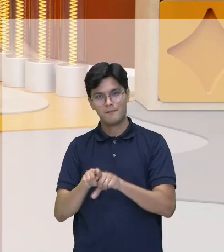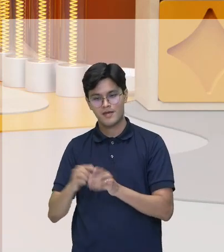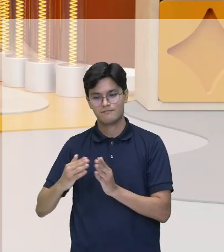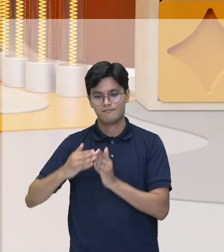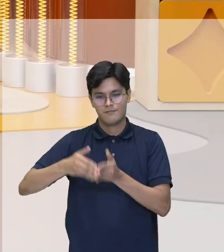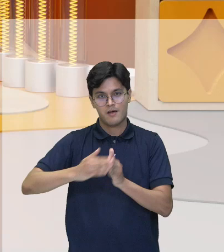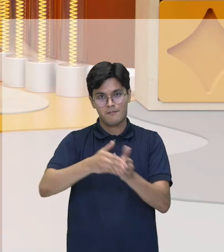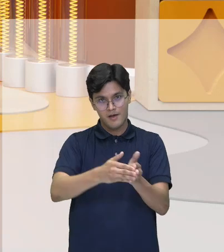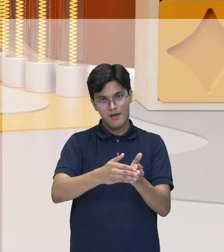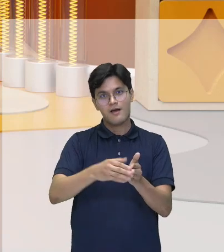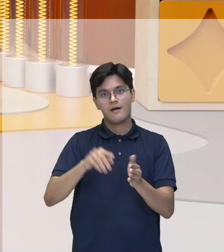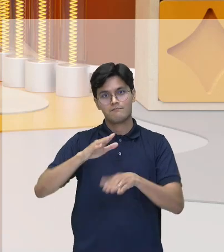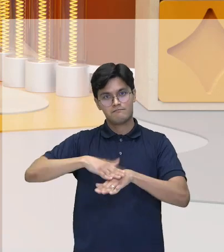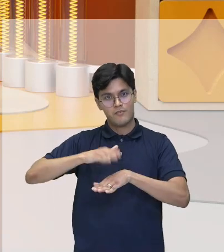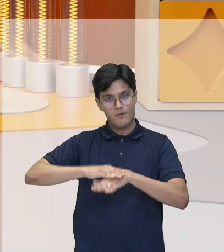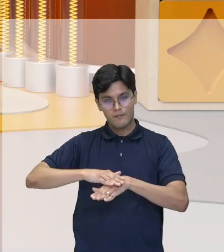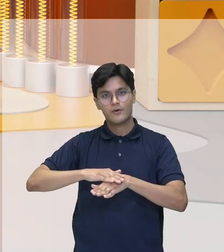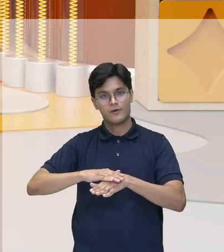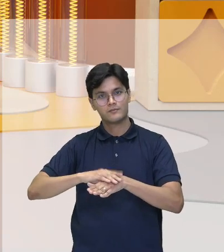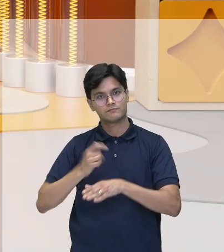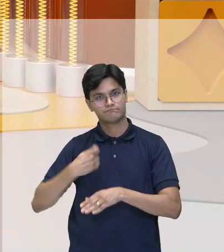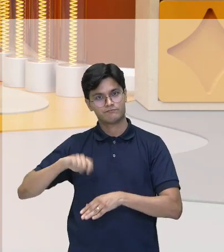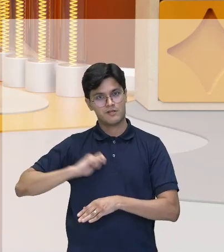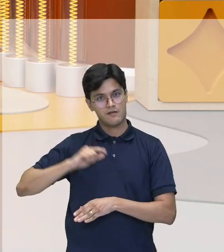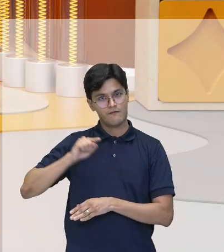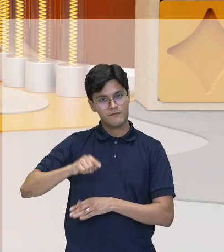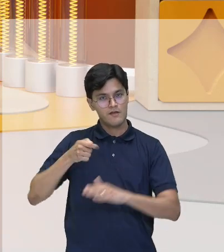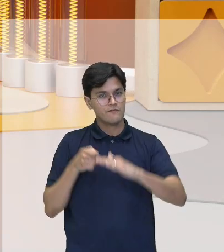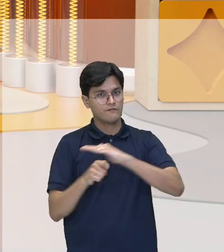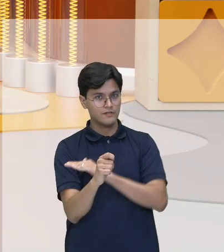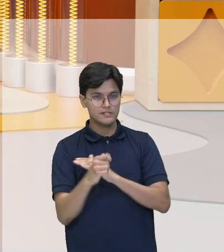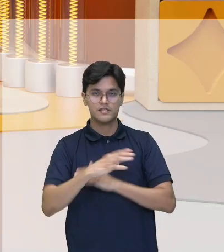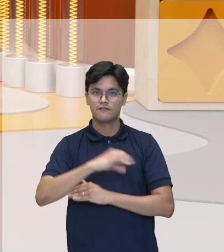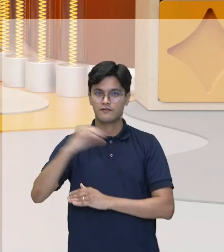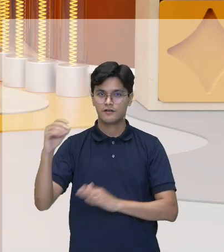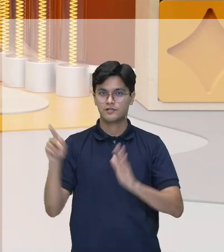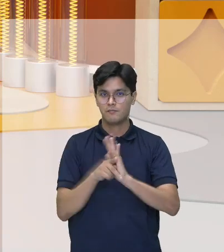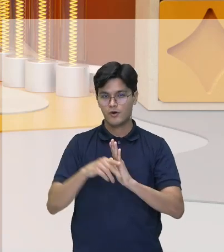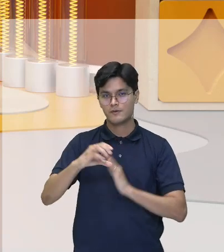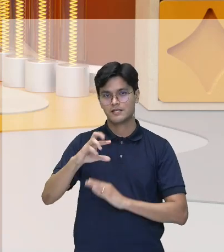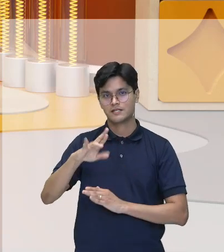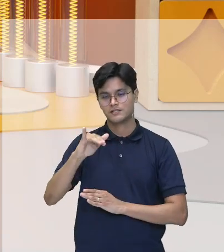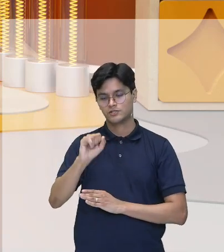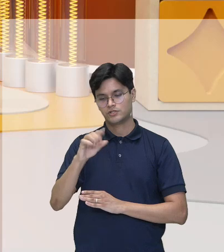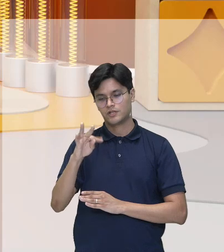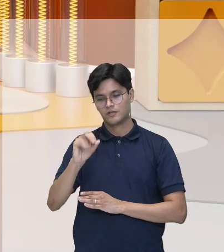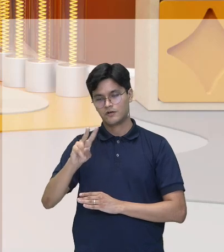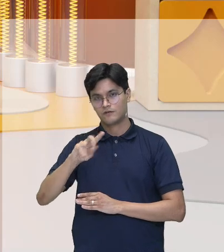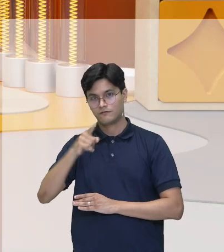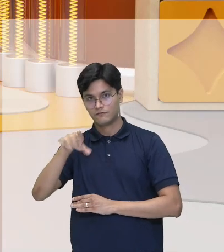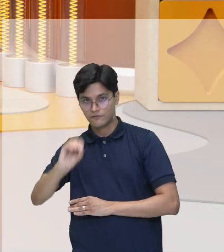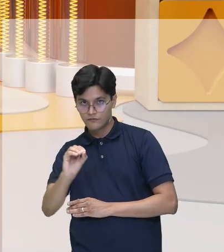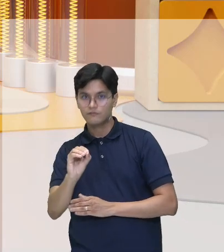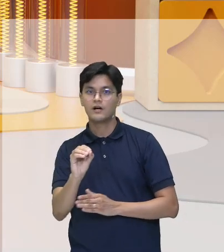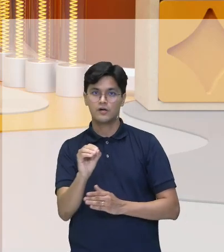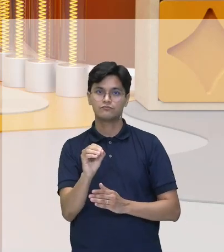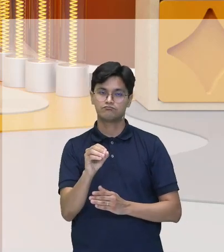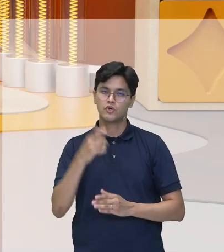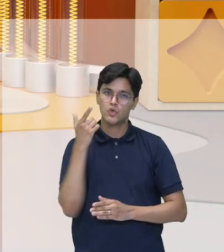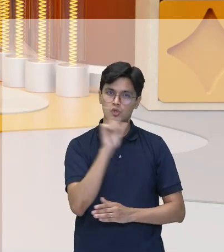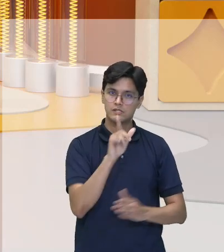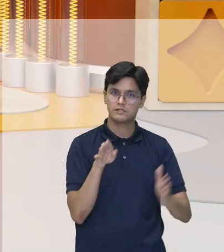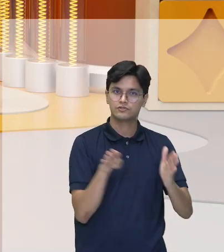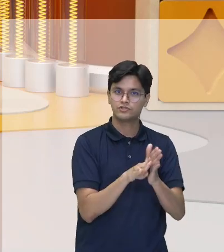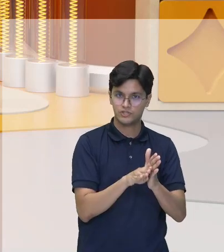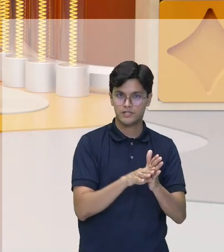geografia, ele vai mudar consideravelmente. Então, o que são as grandes navegações? As grandes